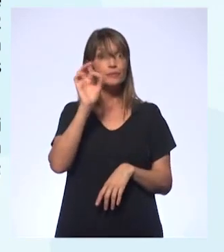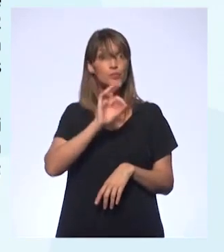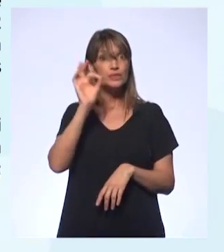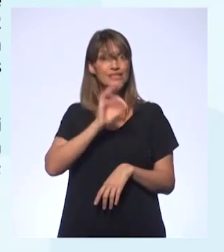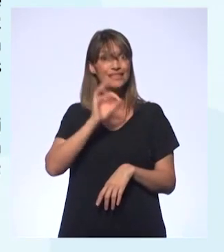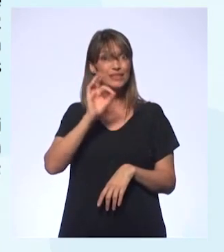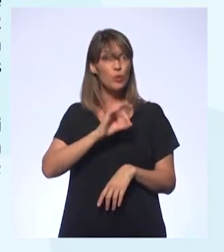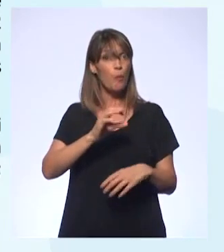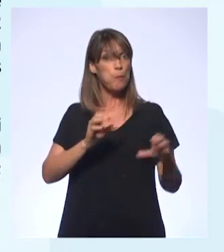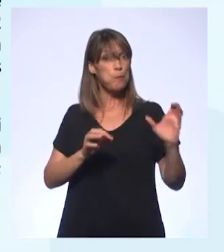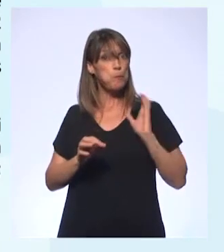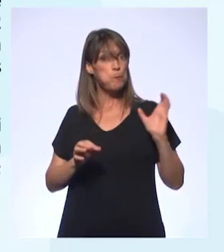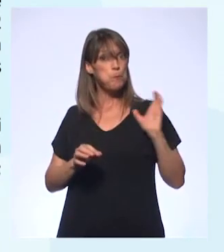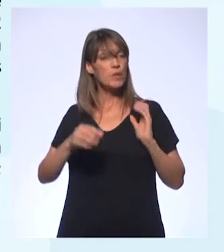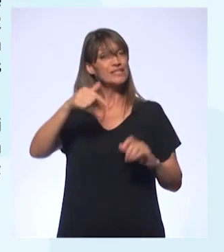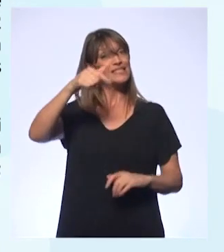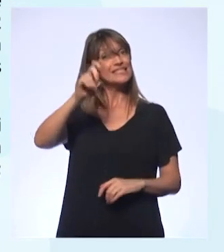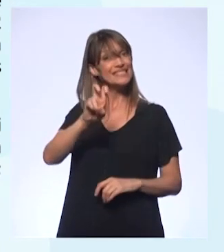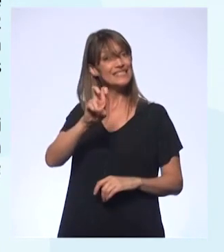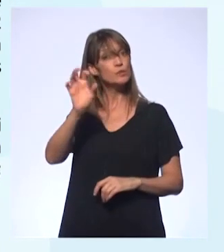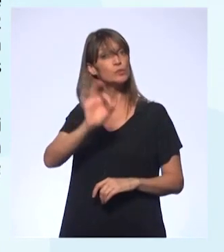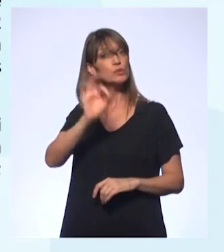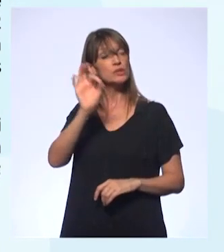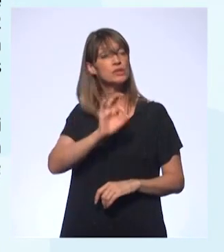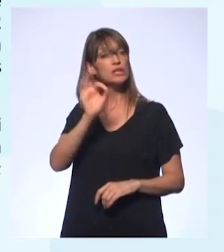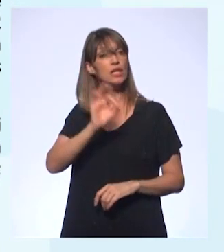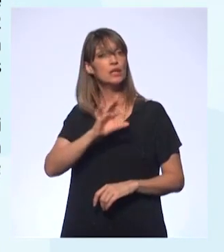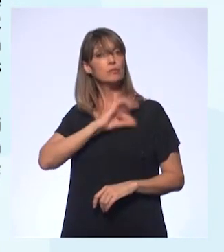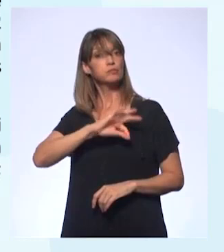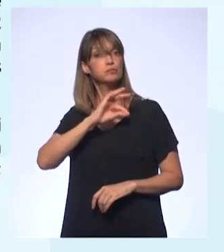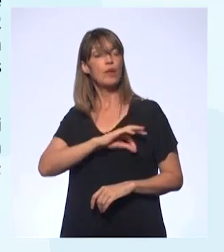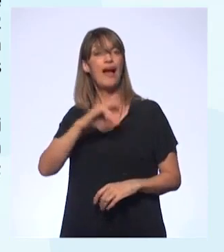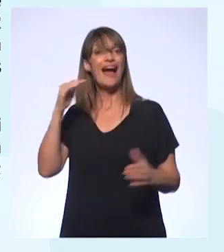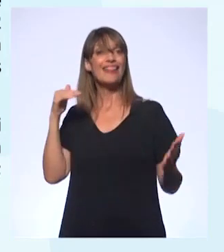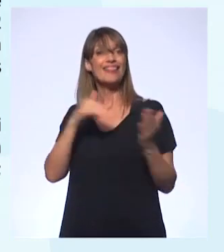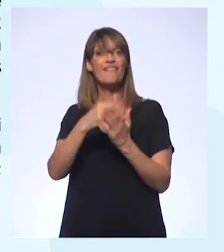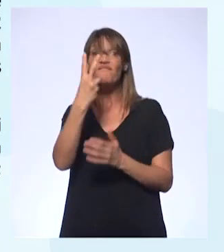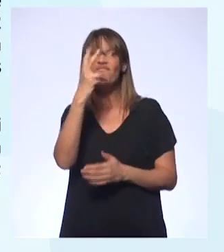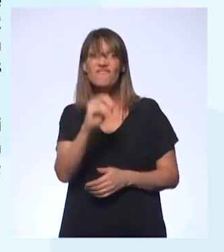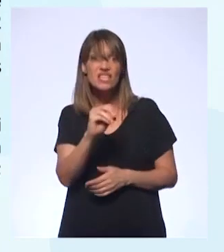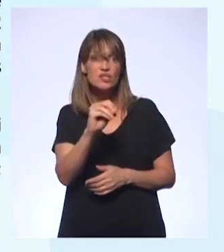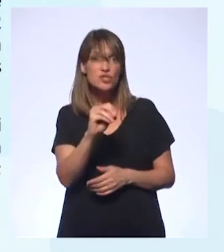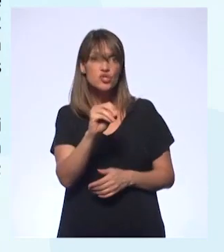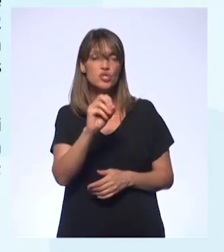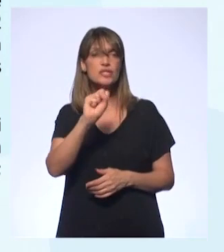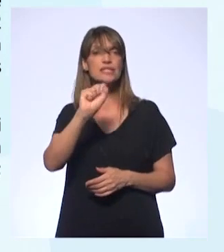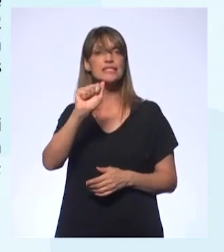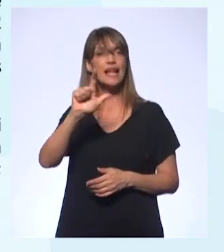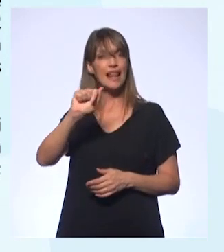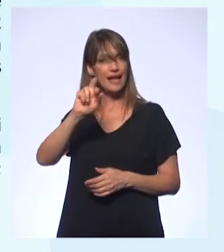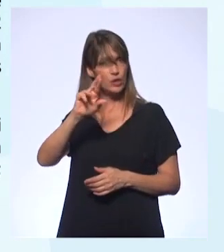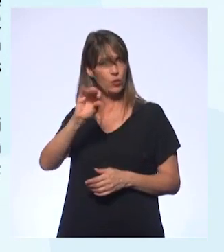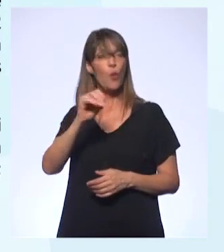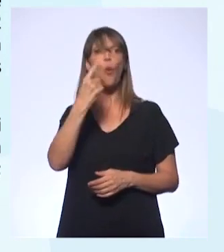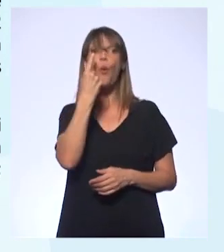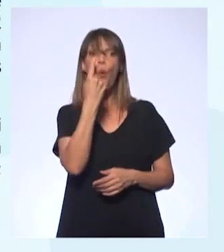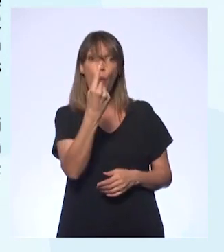ricos, 75% ganham até 20 salários mínimos, sendo que 1%, ou